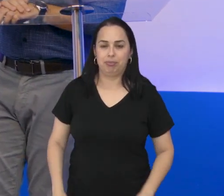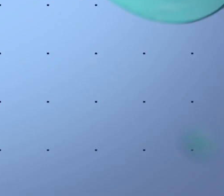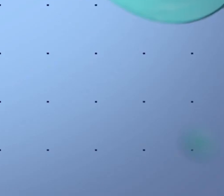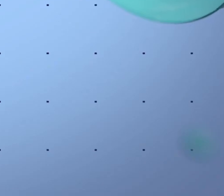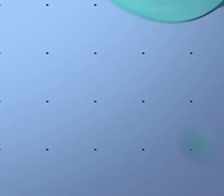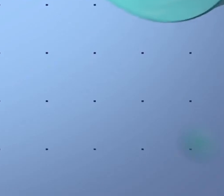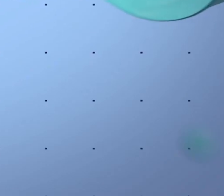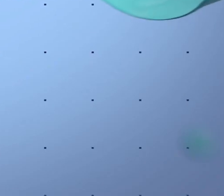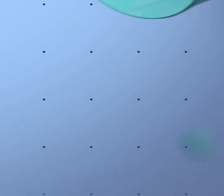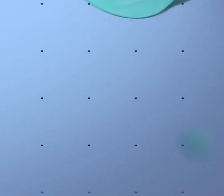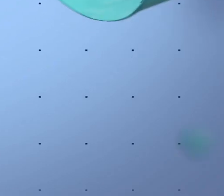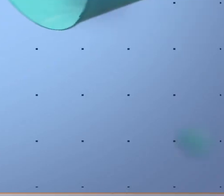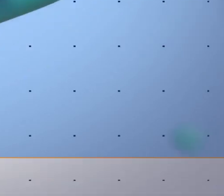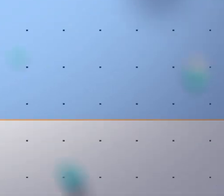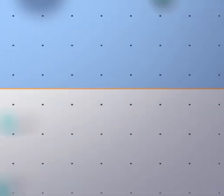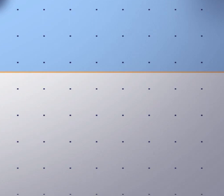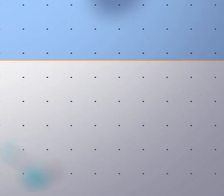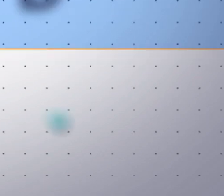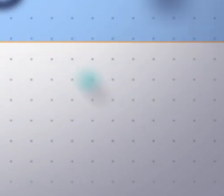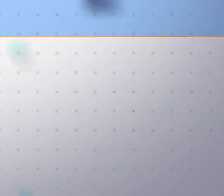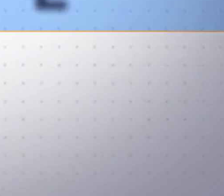olhada.